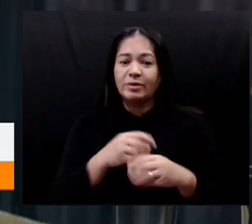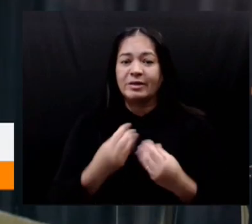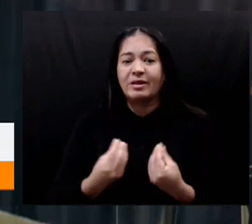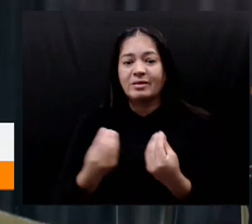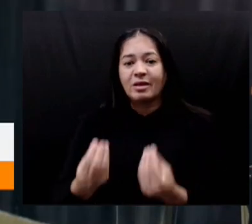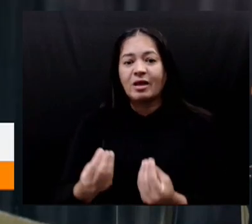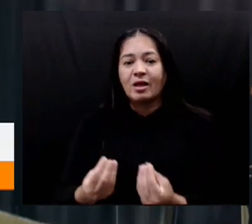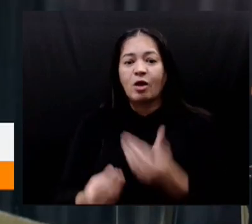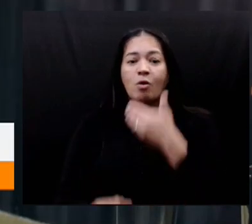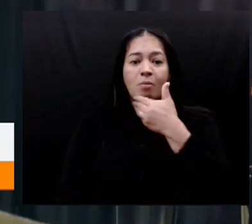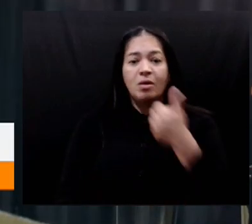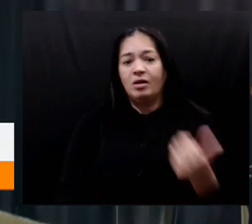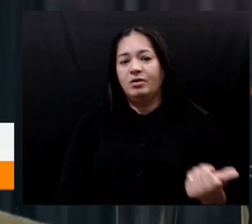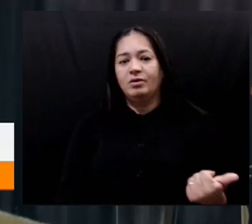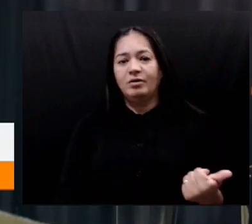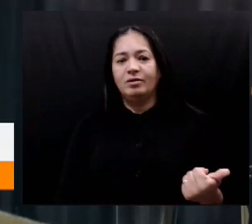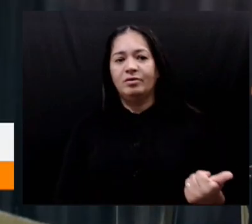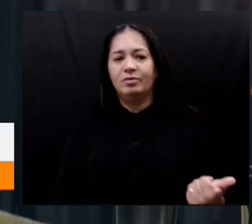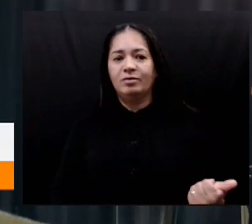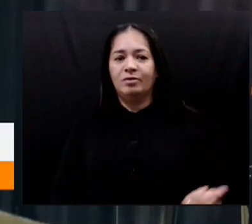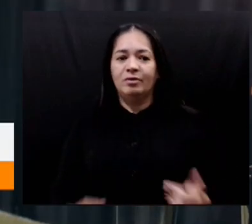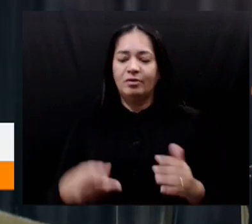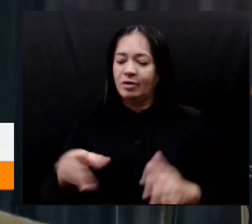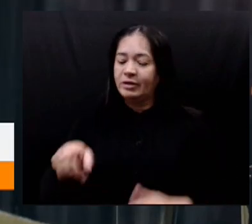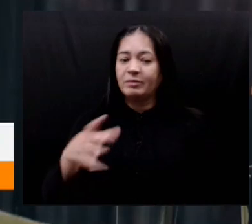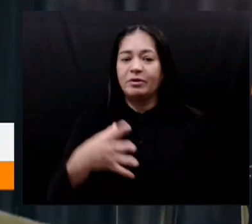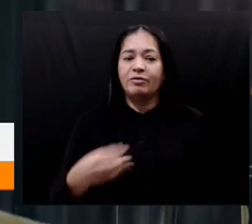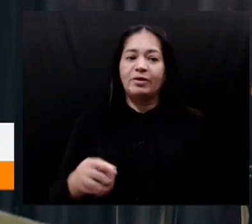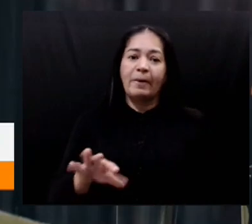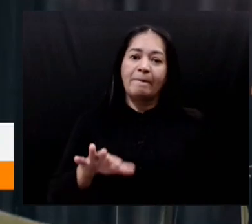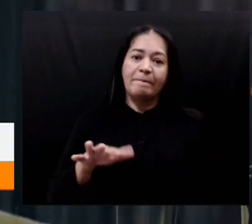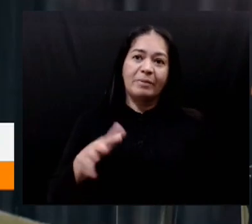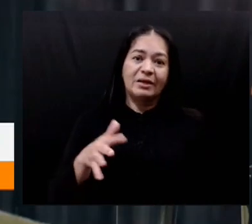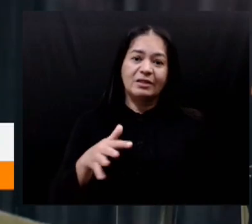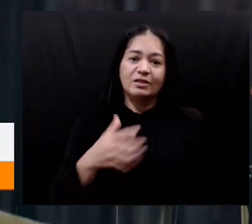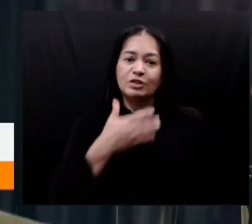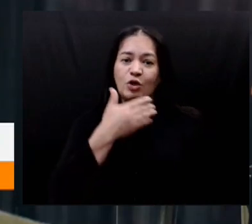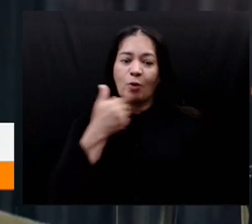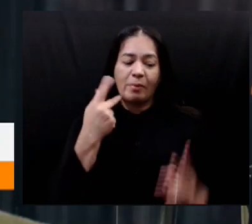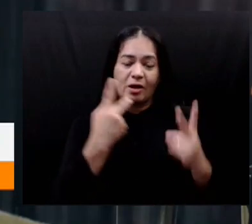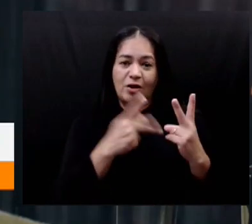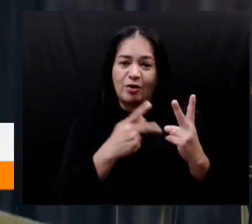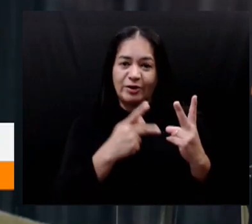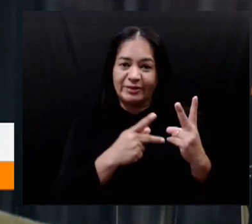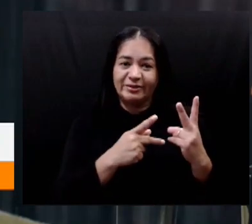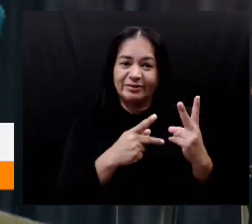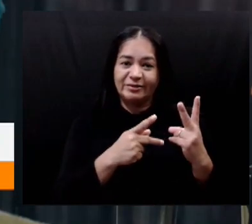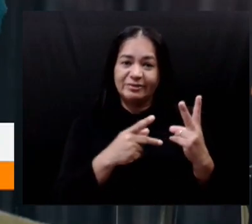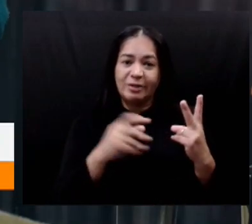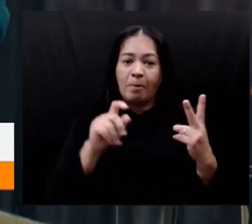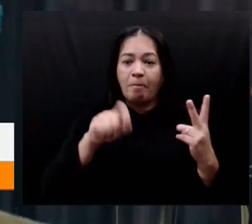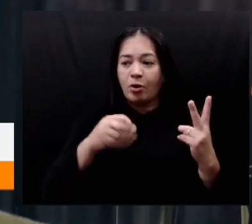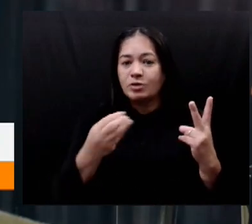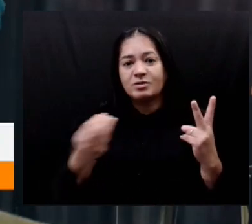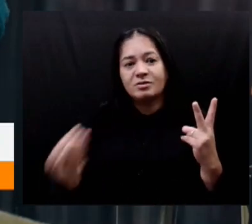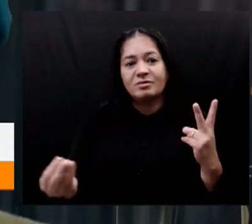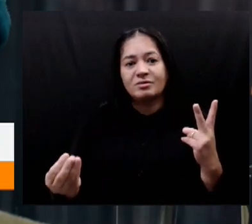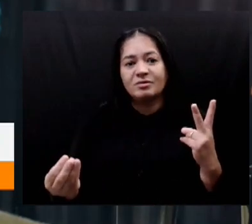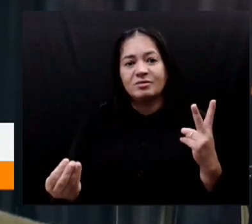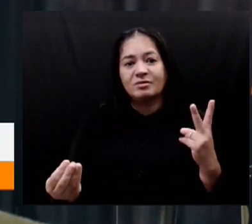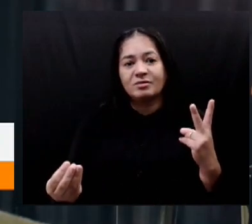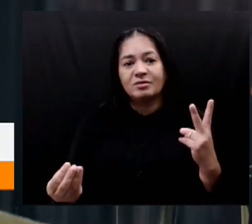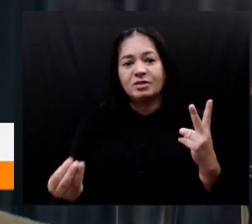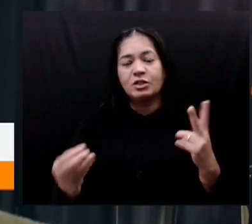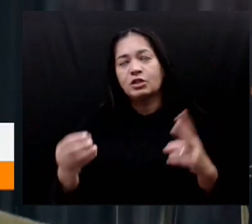né, para aquele filho. Mas nem sempre o melhor que um pai e uma mãe pode dar para um filho, isso eu digo emocionalmente,